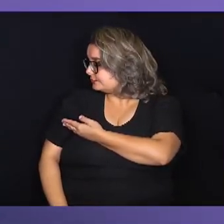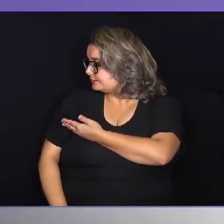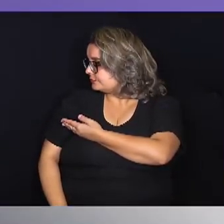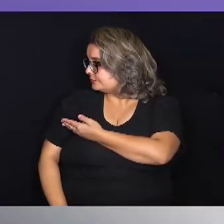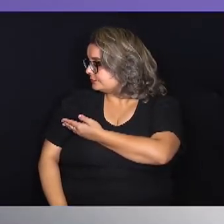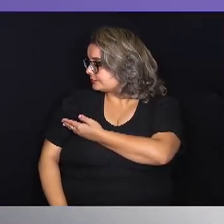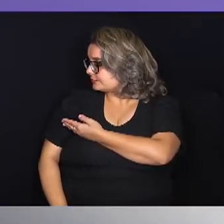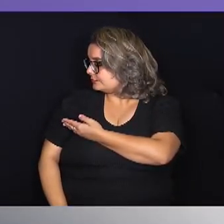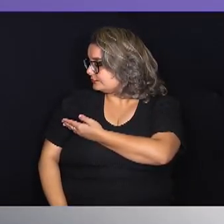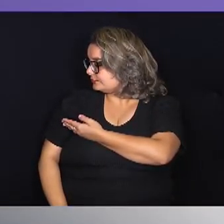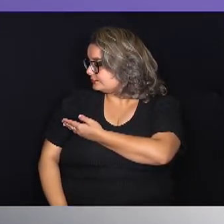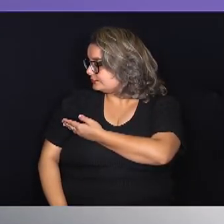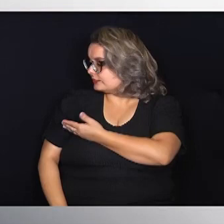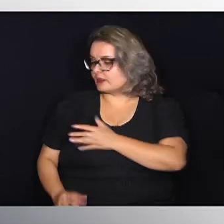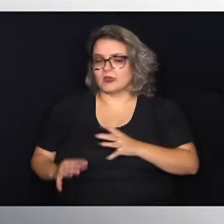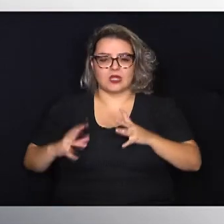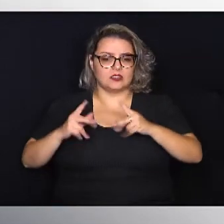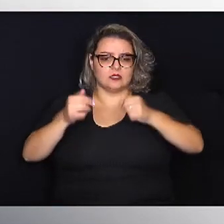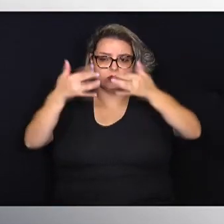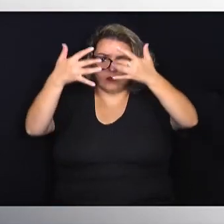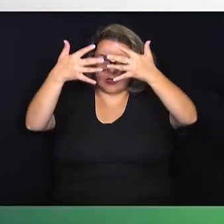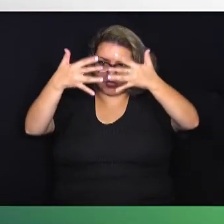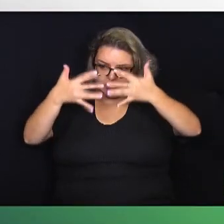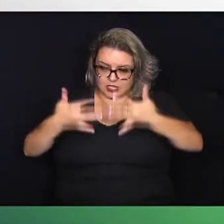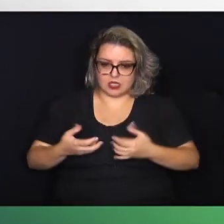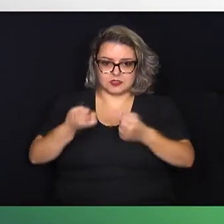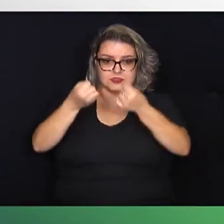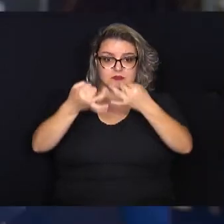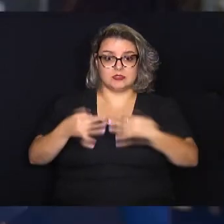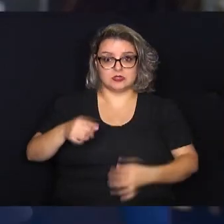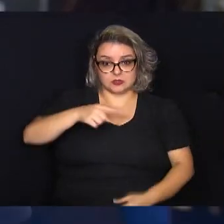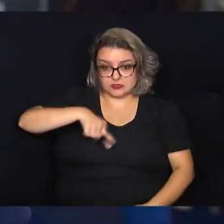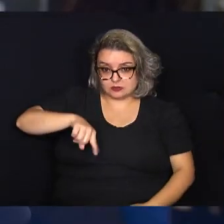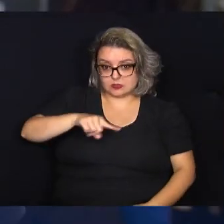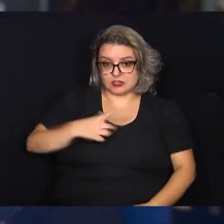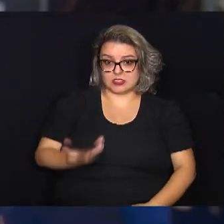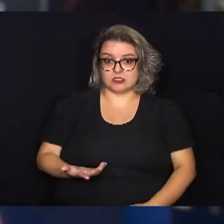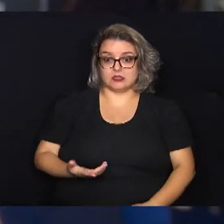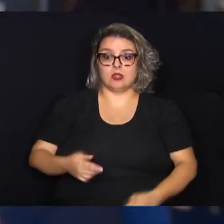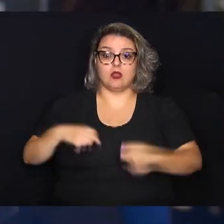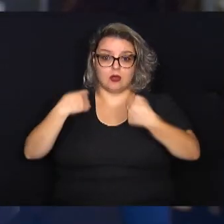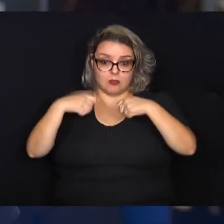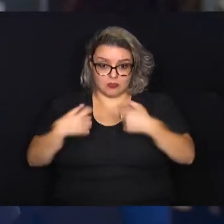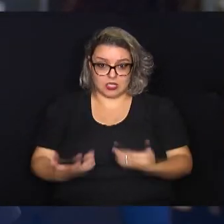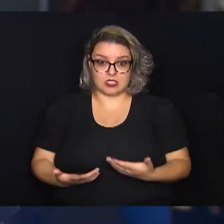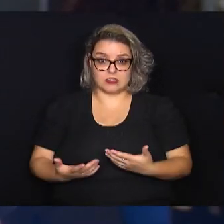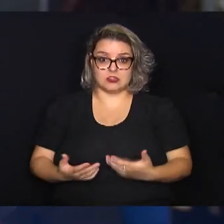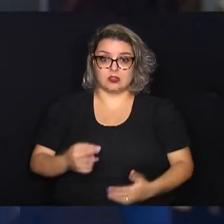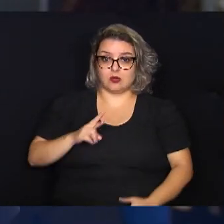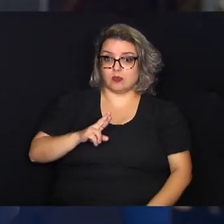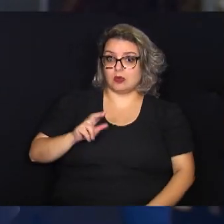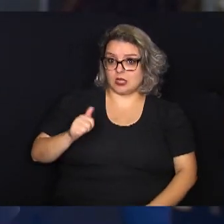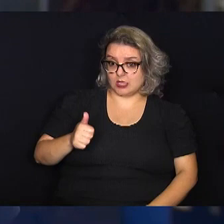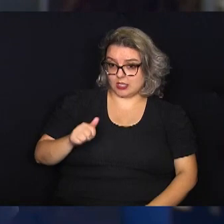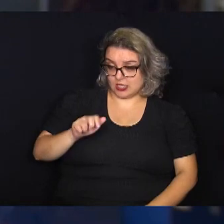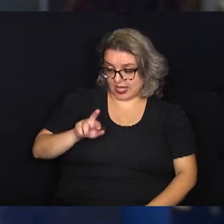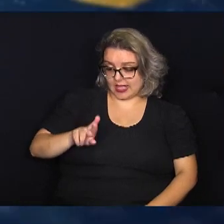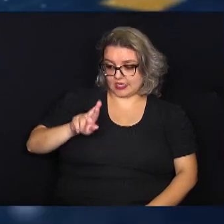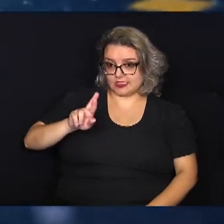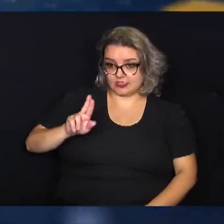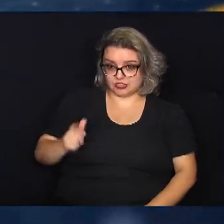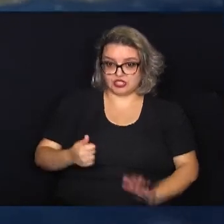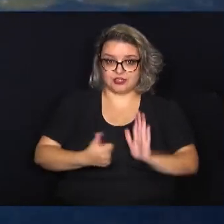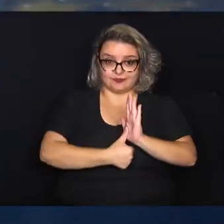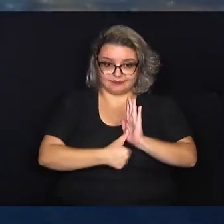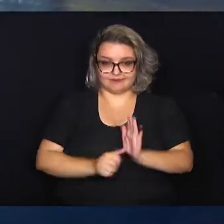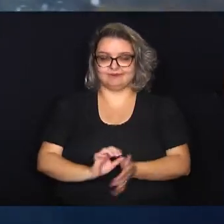patrulheiros.org.br, que vai ter todas as orientações lá para ele. Então, precisa ter apenas o RG em mãos e o CPF.